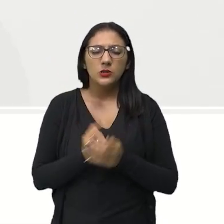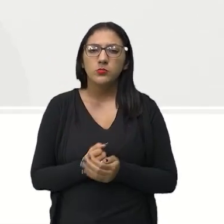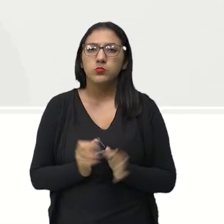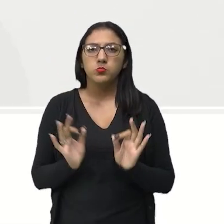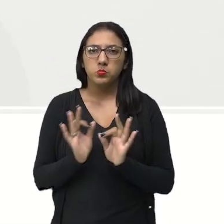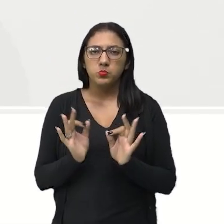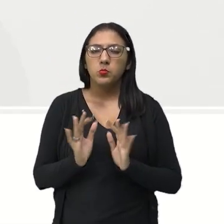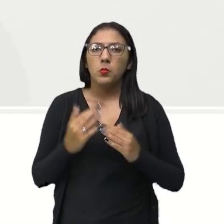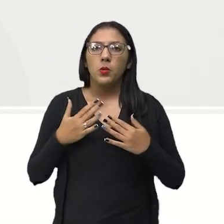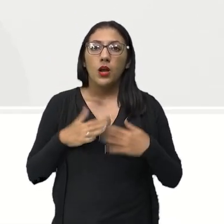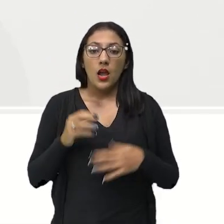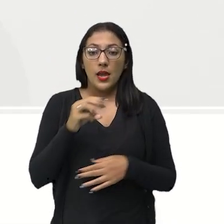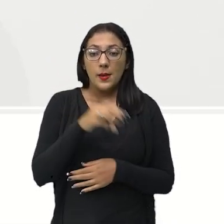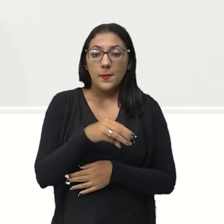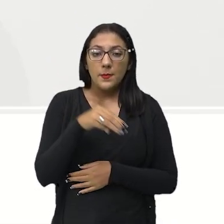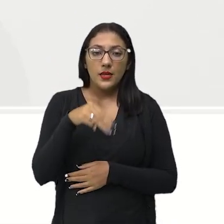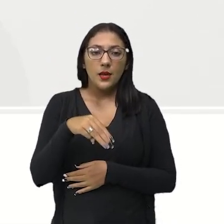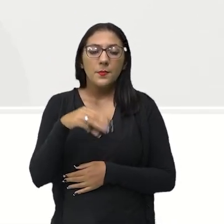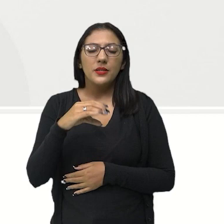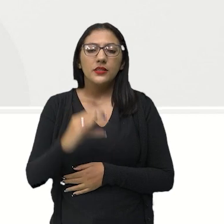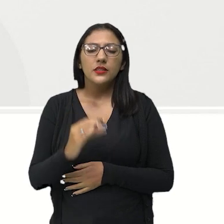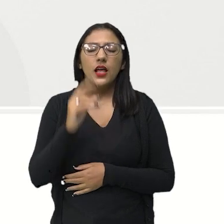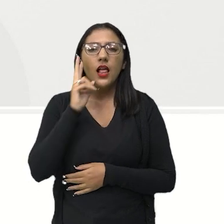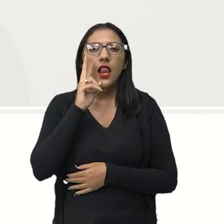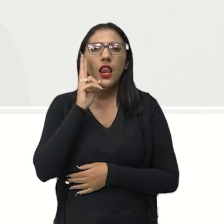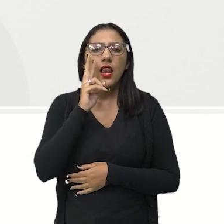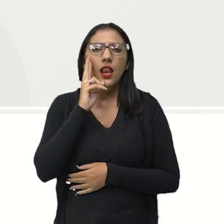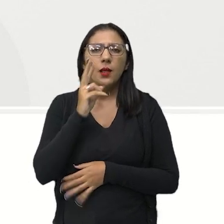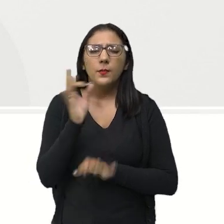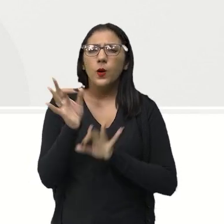Não. MMC é obtido daquele jeito lá, ó.